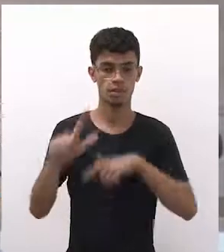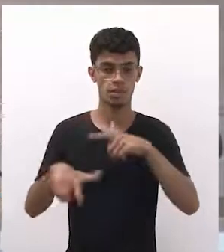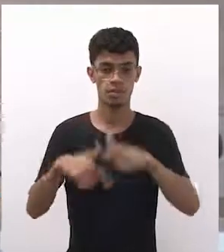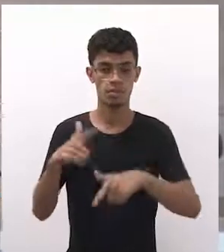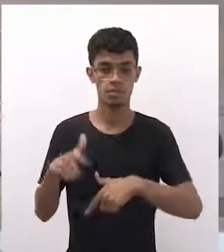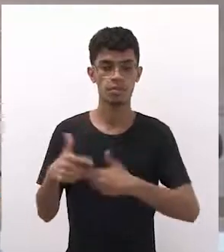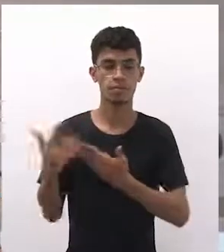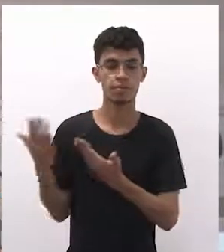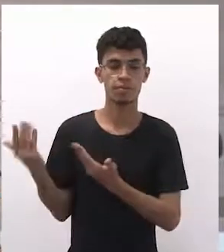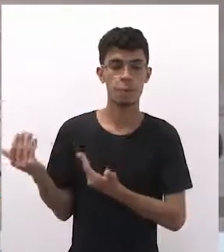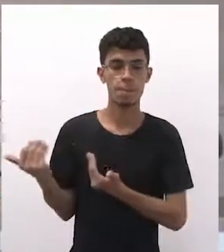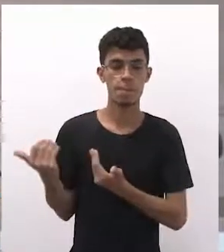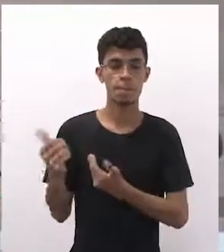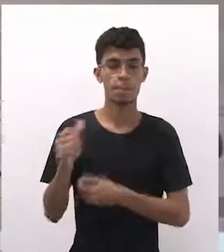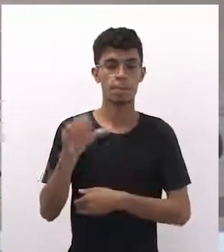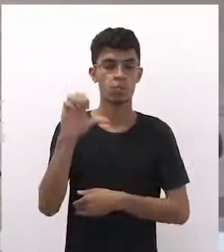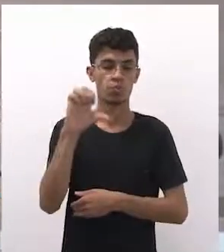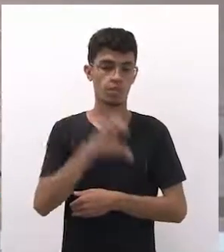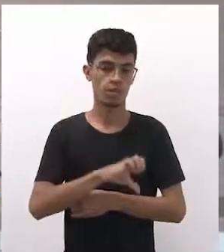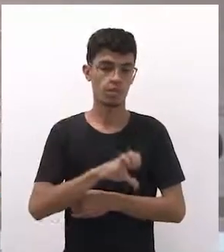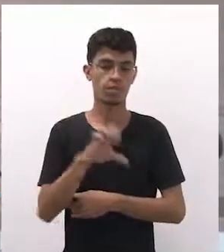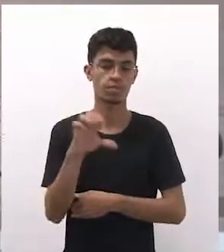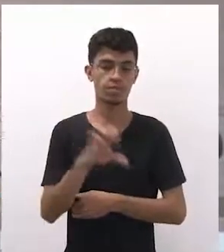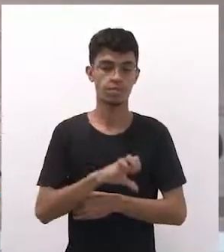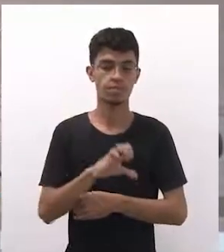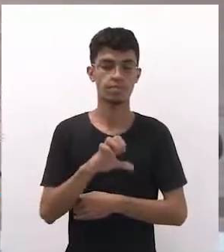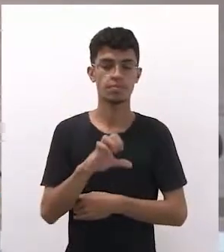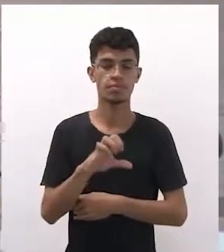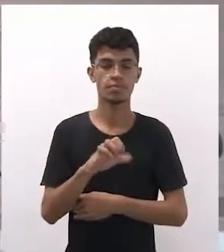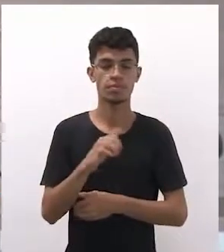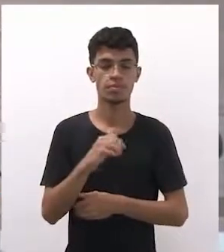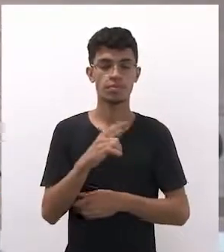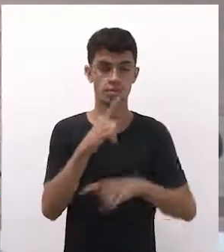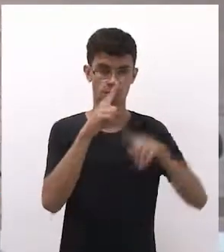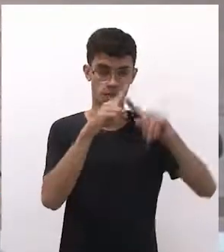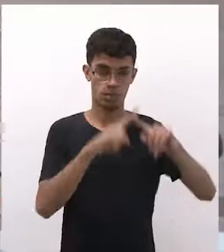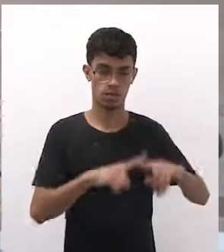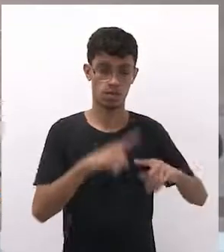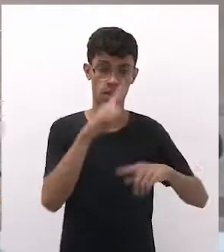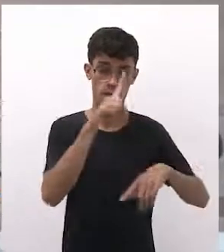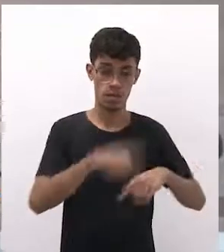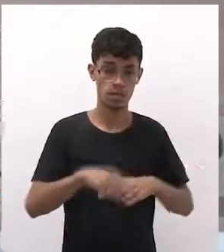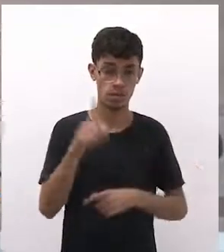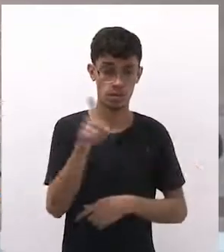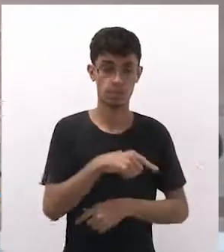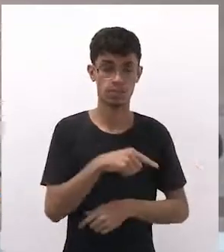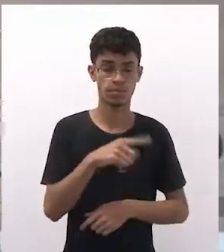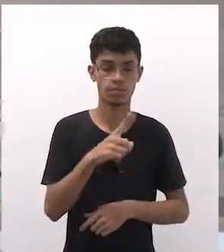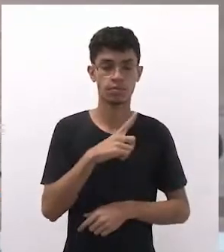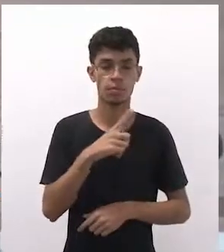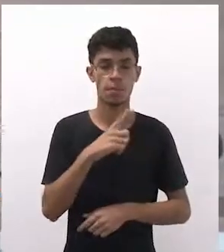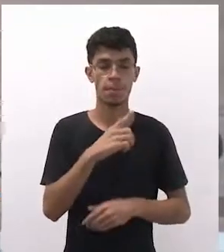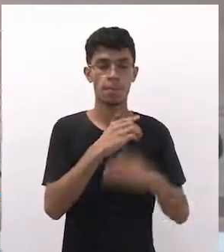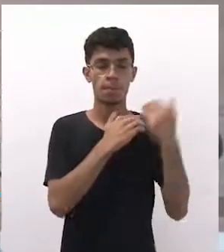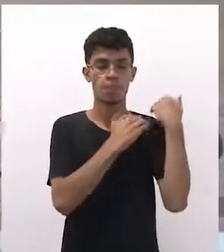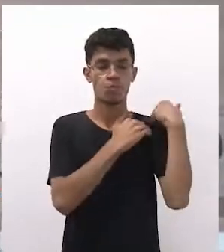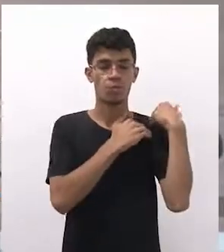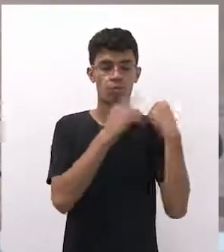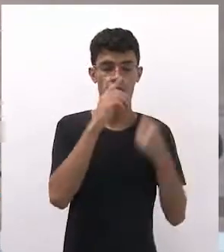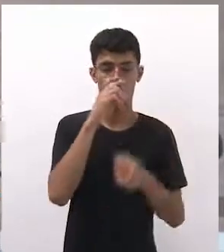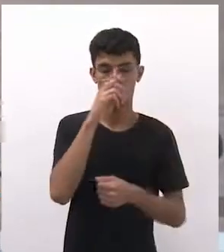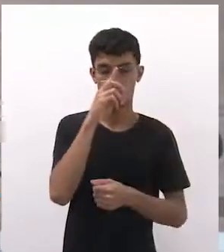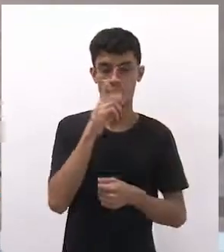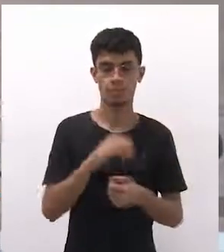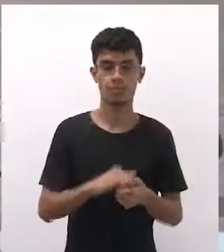só não conseguimos, como falhamos miseravelmente. E agora tem um novo compromisso que assumimos com a Agenda 2030, que